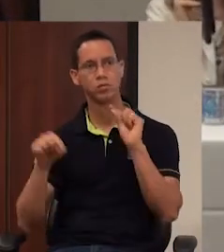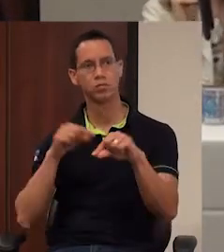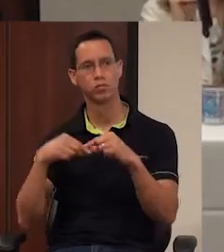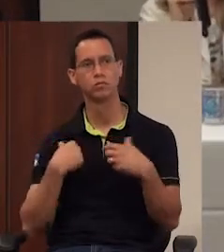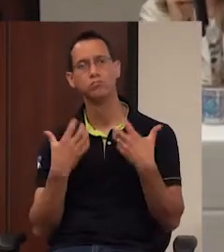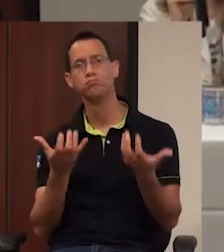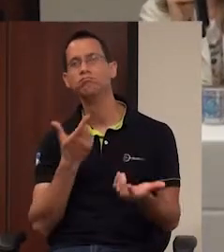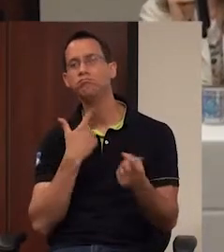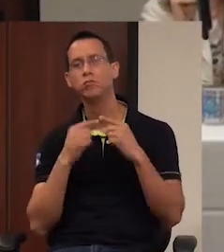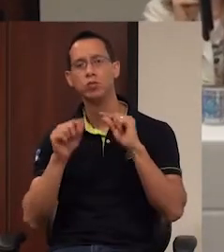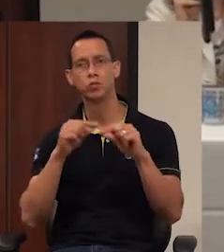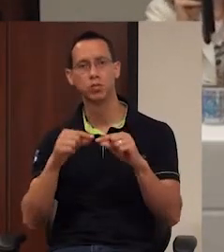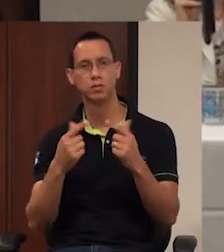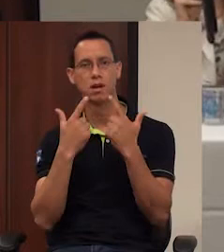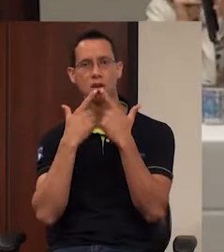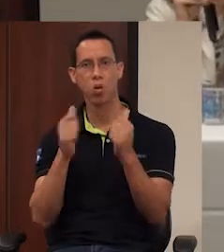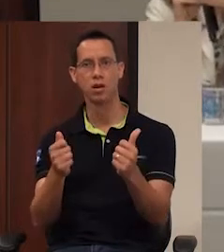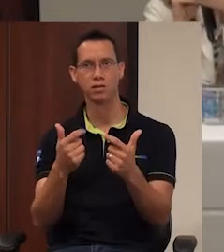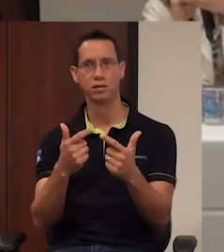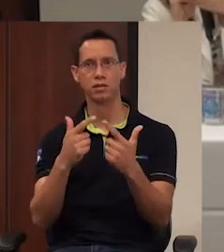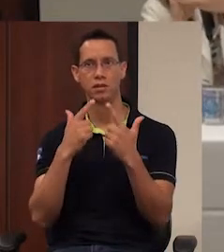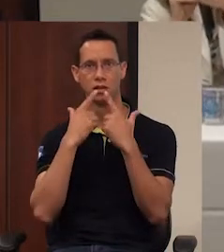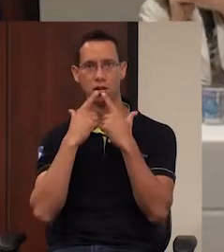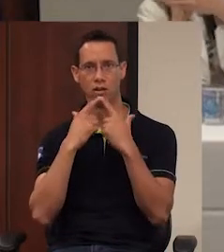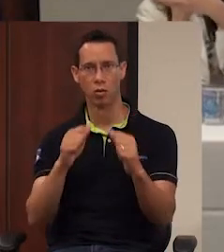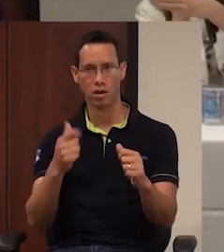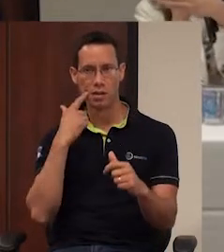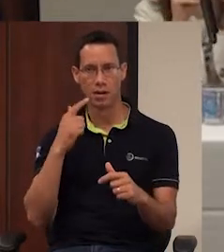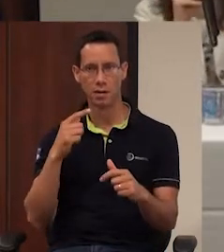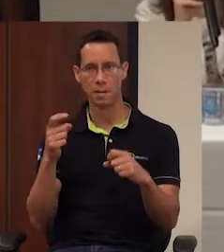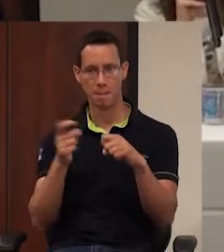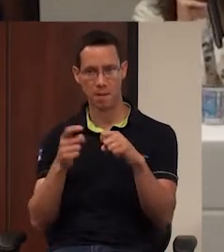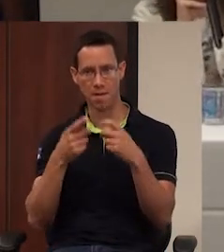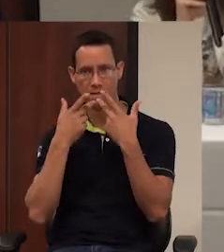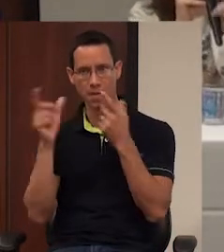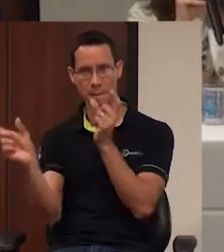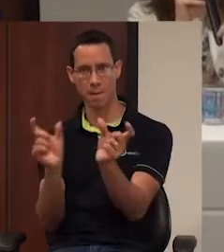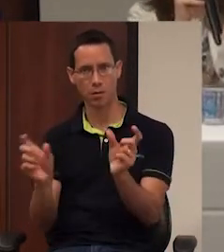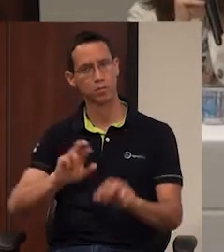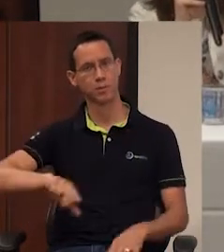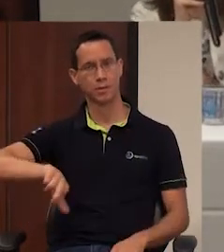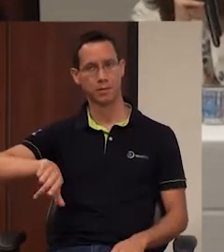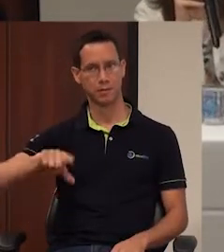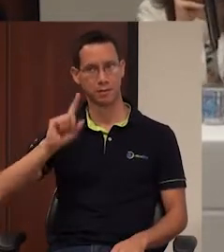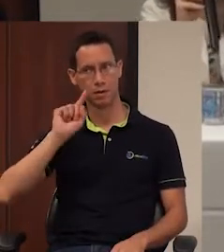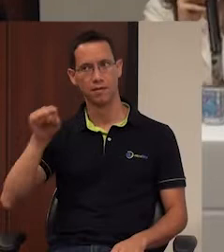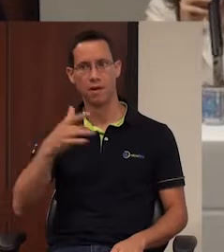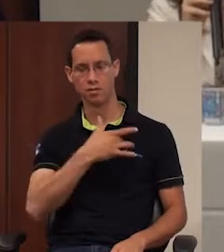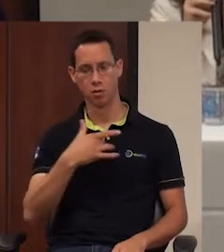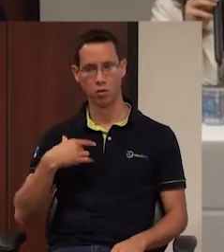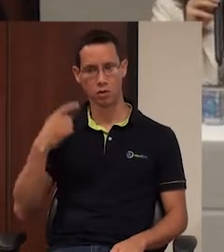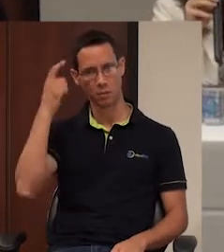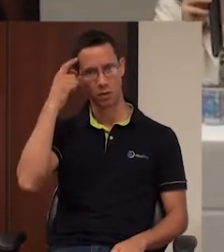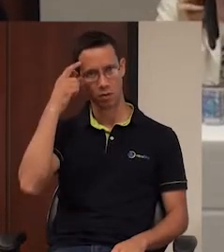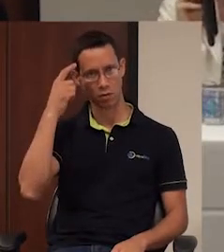tem. Não se usa a linguagem médica. Então, nós estamos falando aqui, na verdade, do sistema de saúde mental. Mesmo sendo dentro da área da saúde mental, não se usa